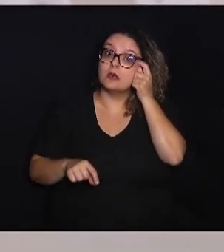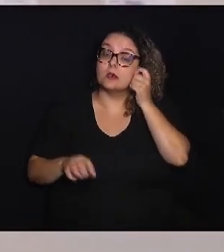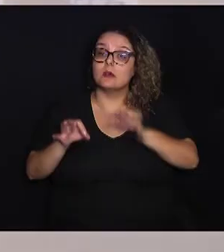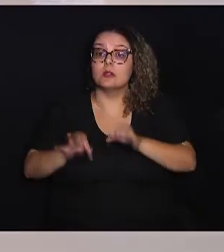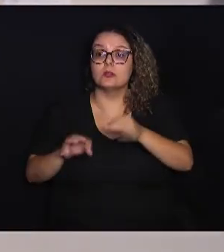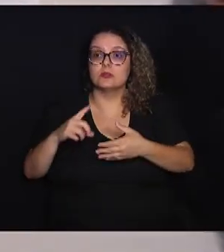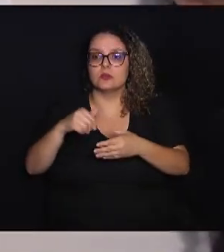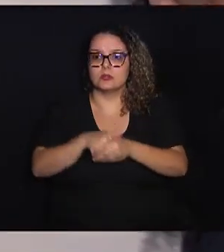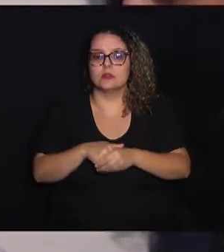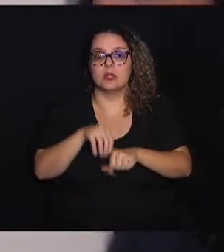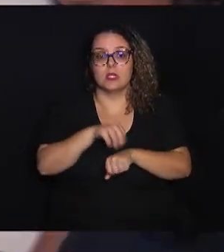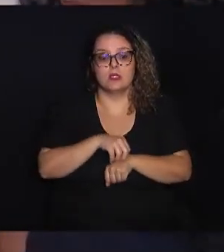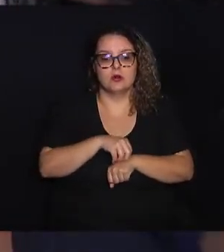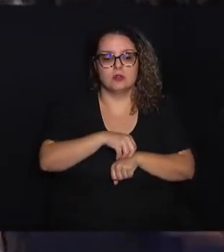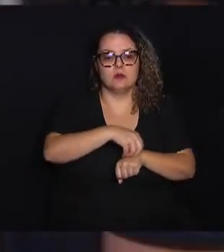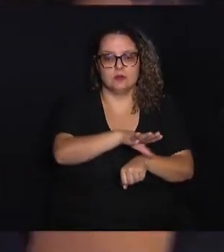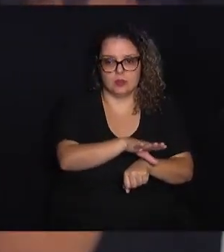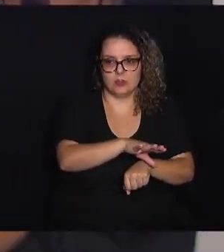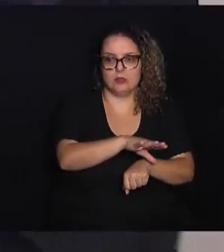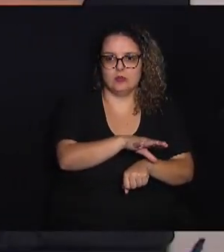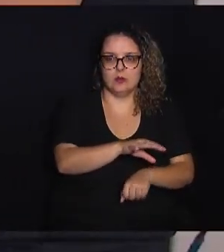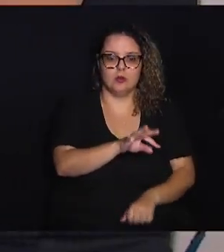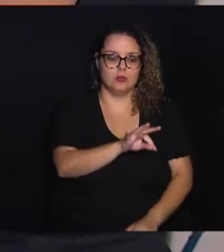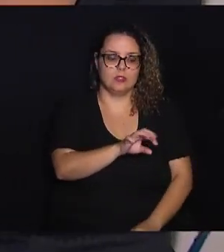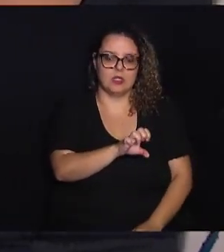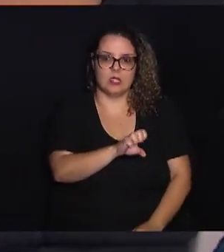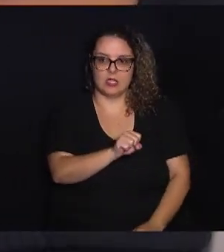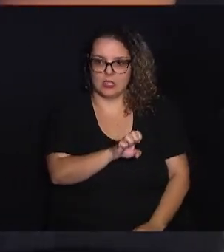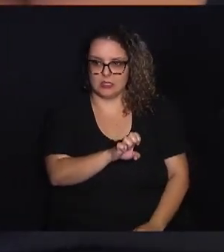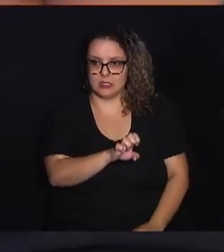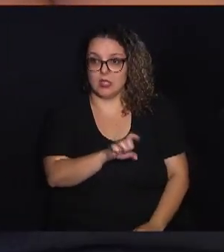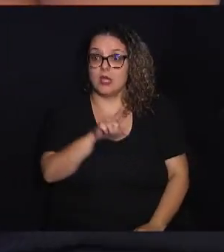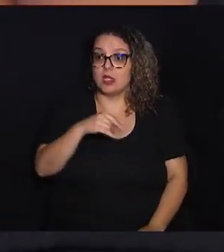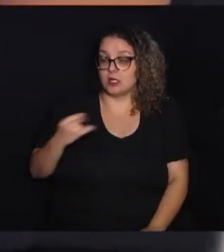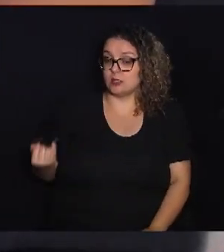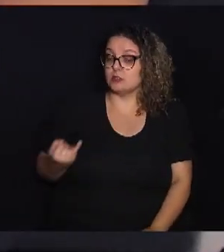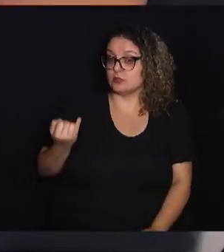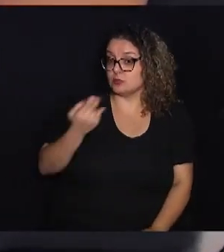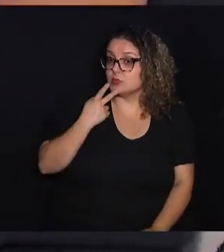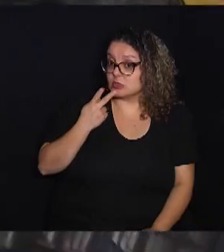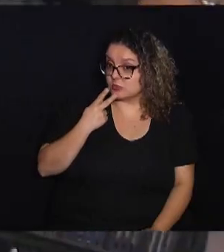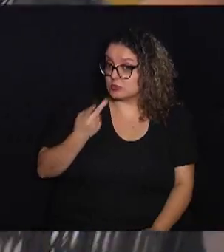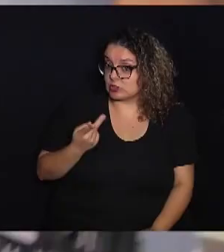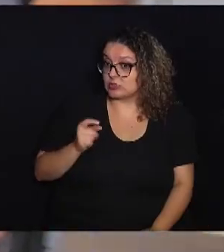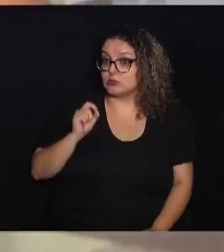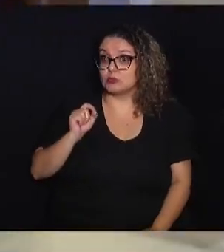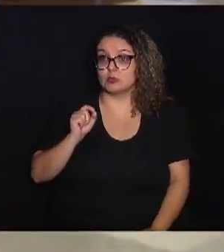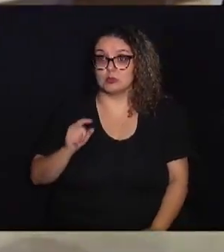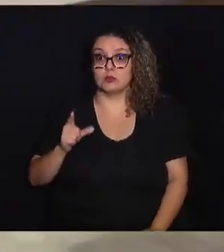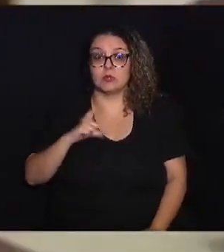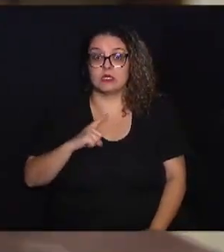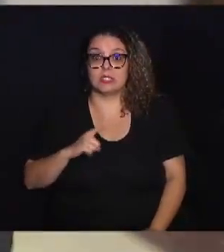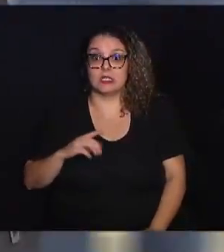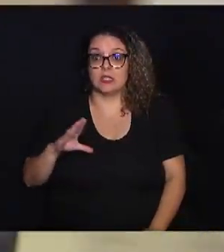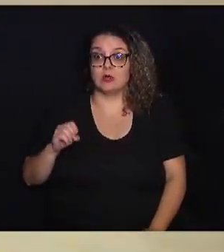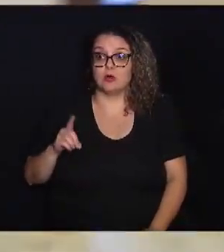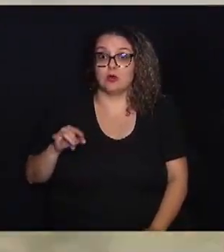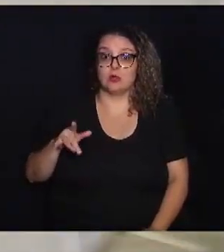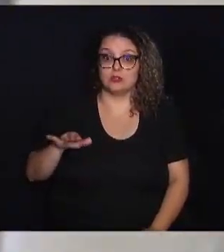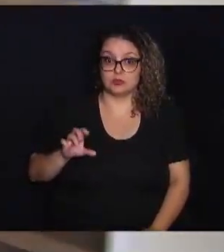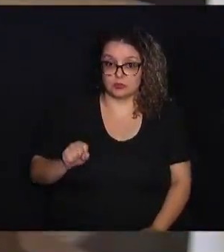são encaminhados para o TSE. É importante frisar que existem códigos que